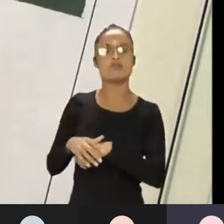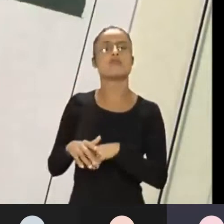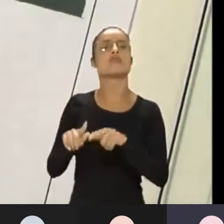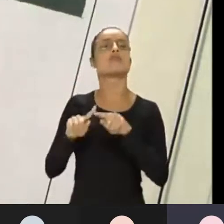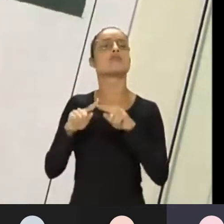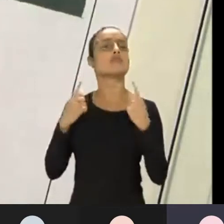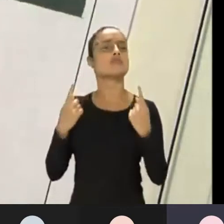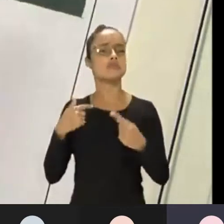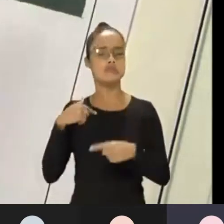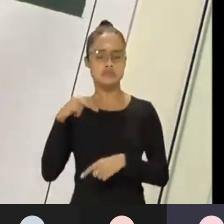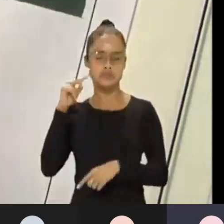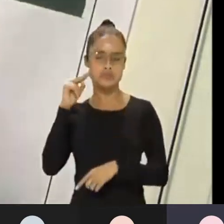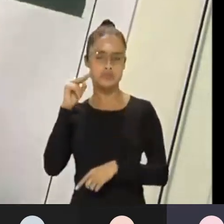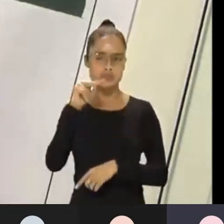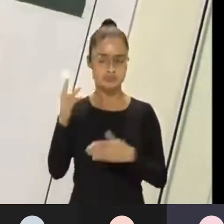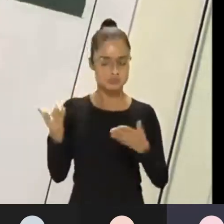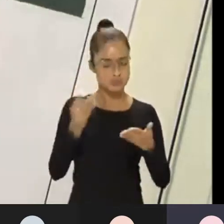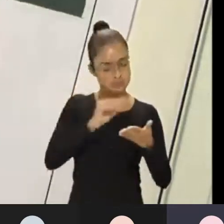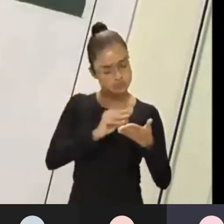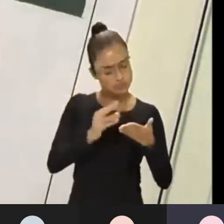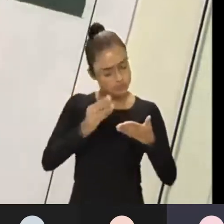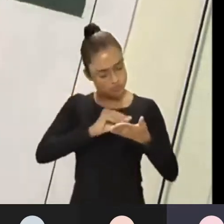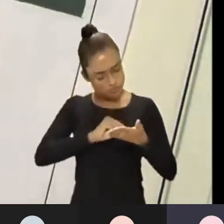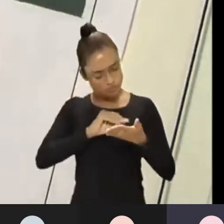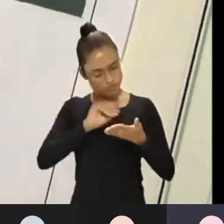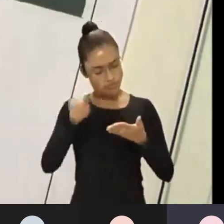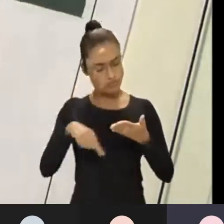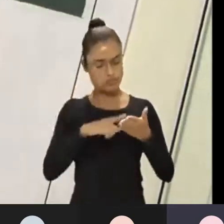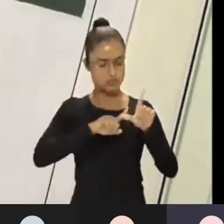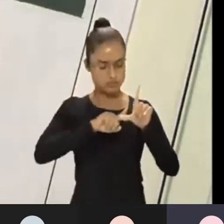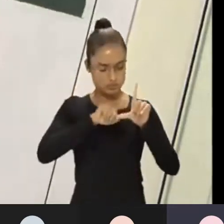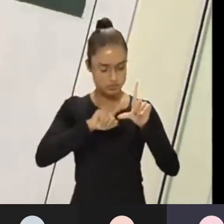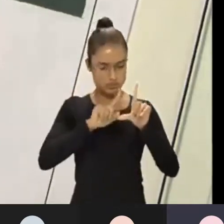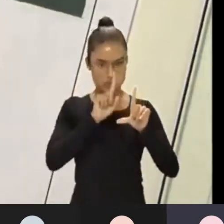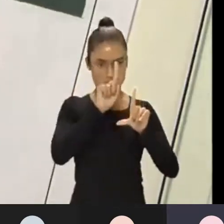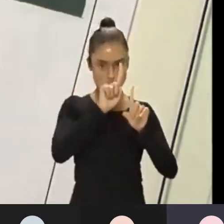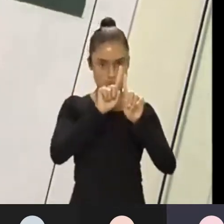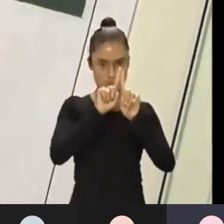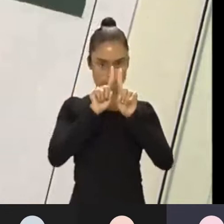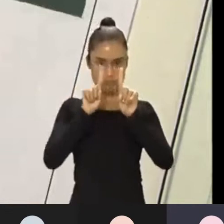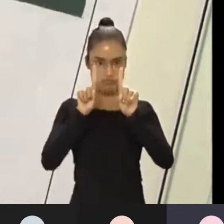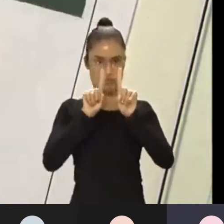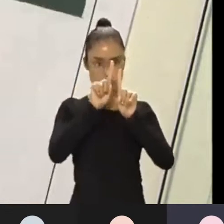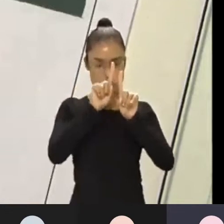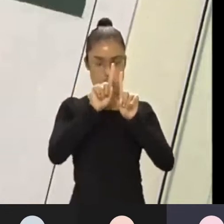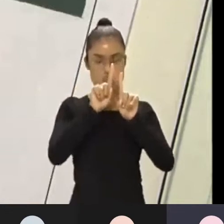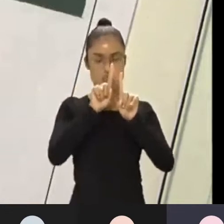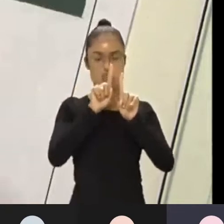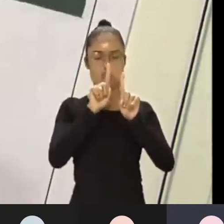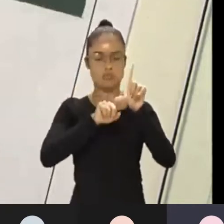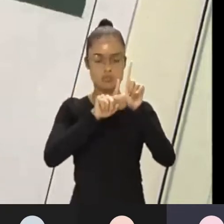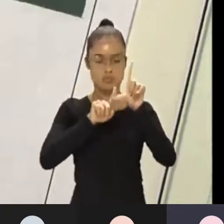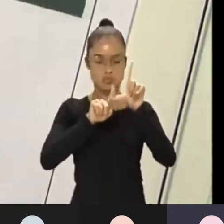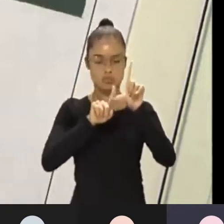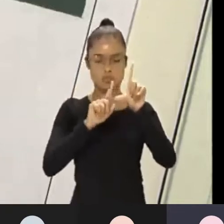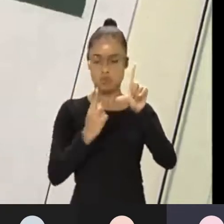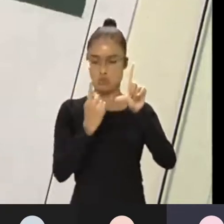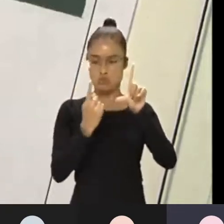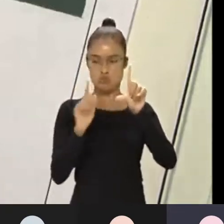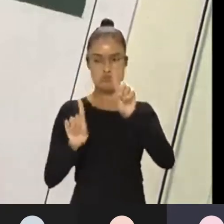nós desenhamos ele na escala 1:1. Foi adotado essa posição como vista frontal. Então, aqui é